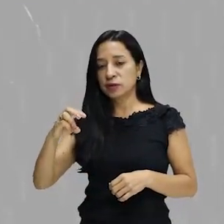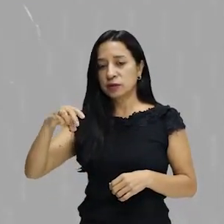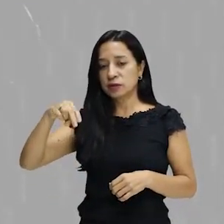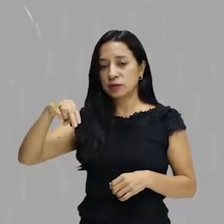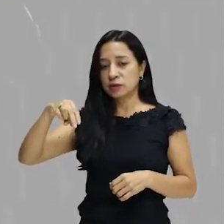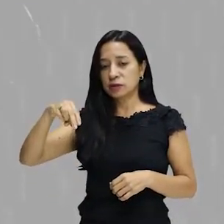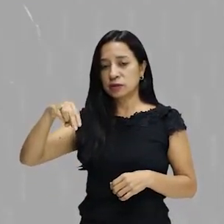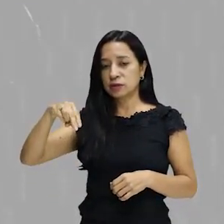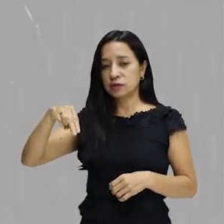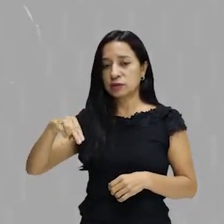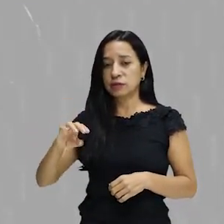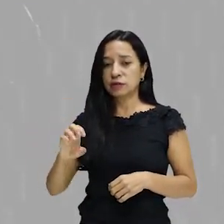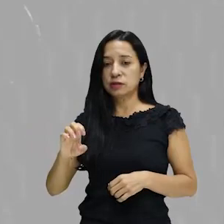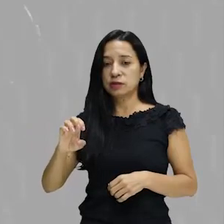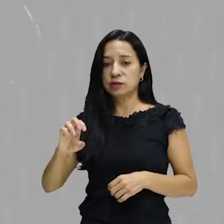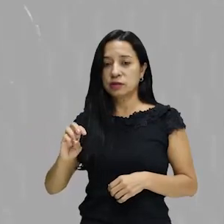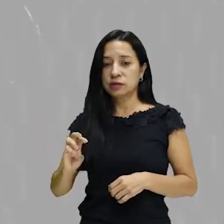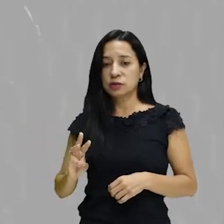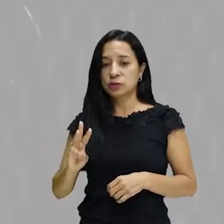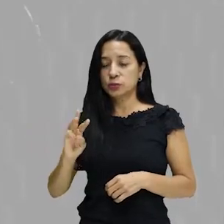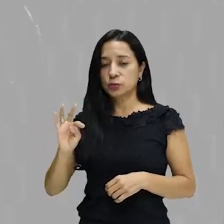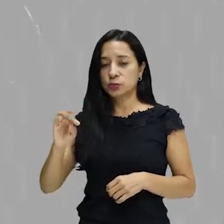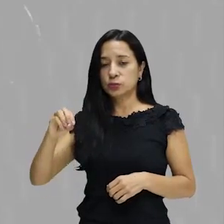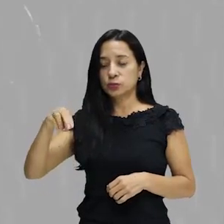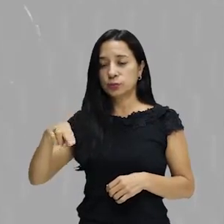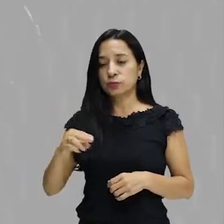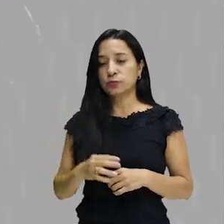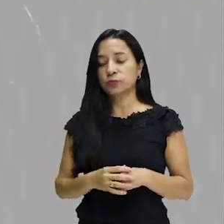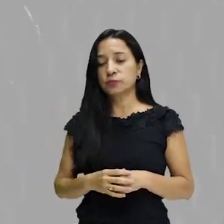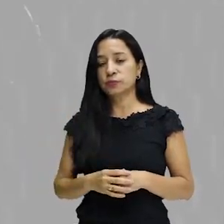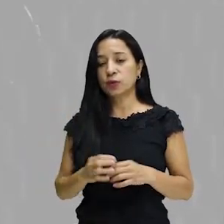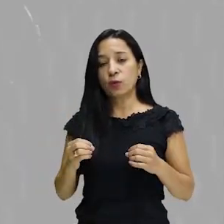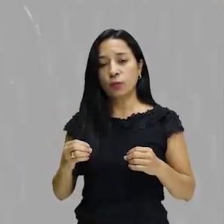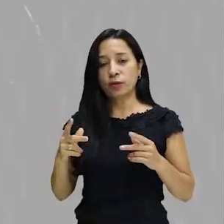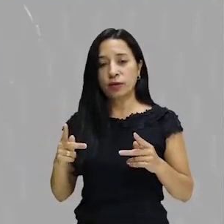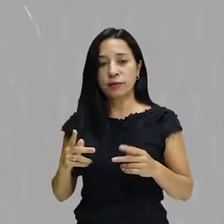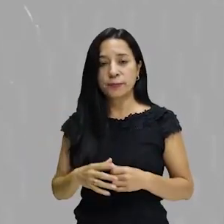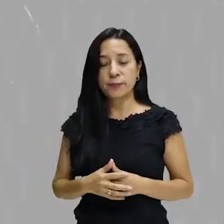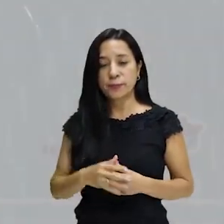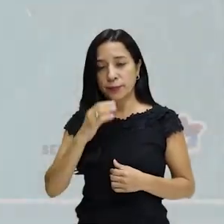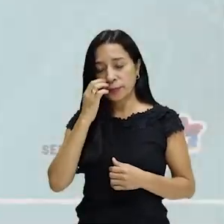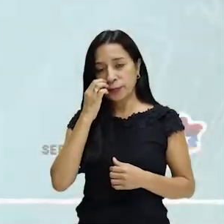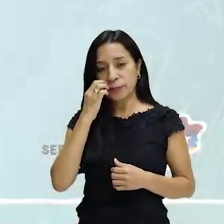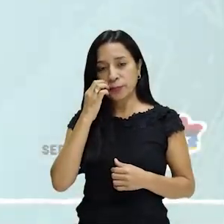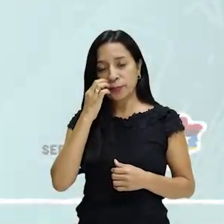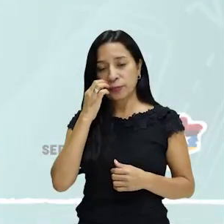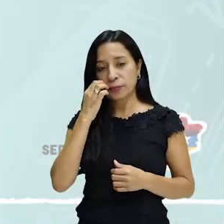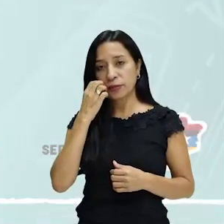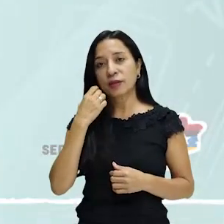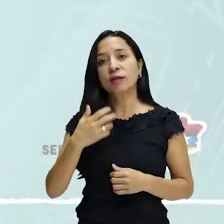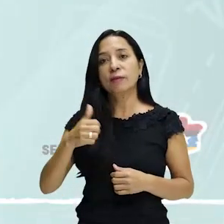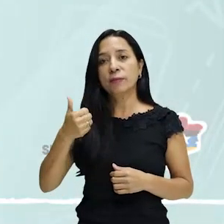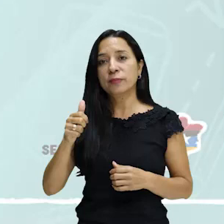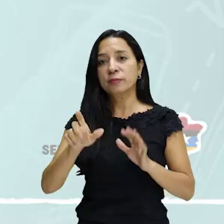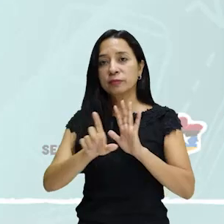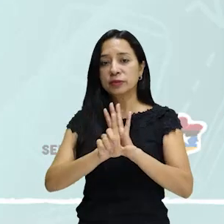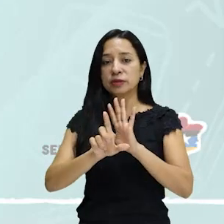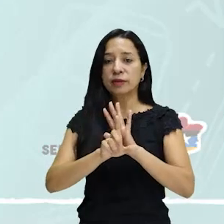Nas três leis fundamentais da mecânica celeste, ok? Bom, então a primeira lei de